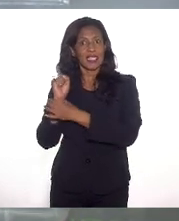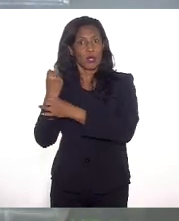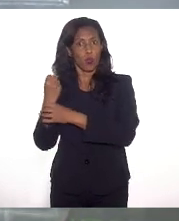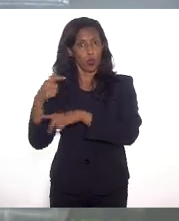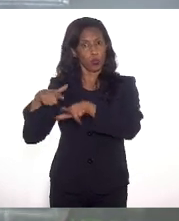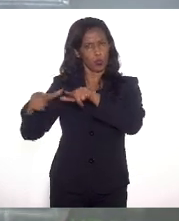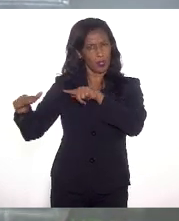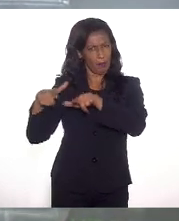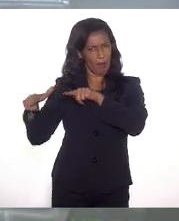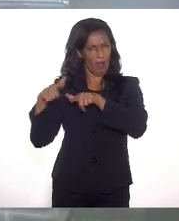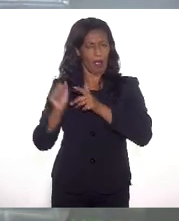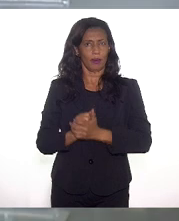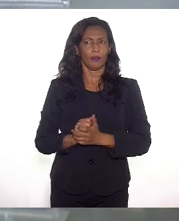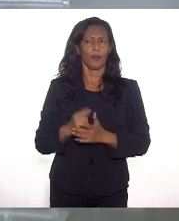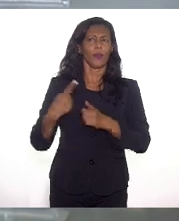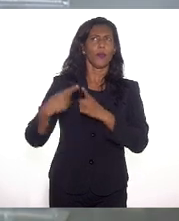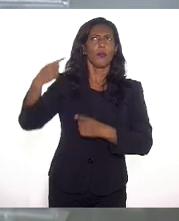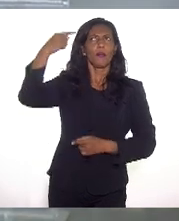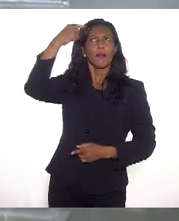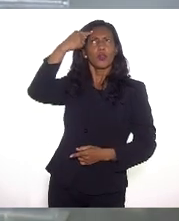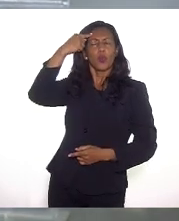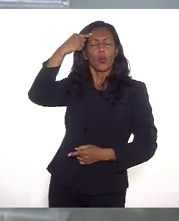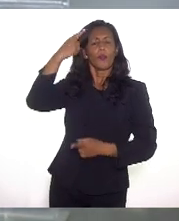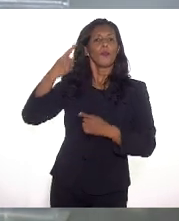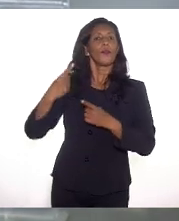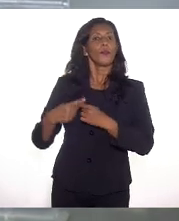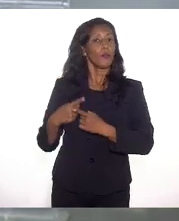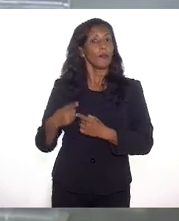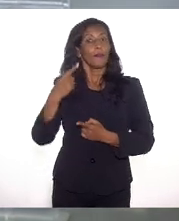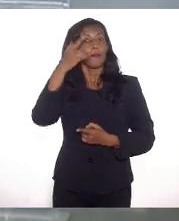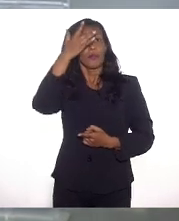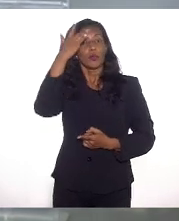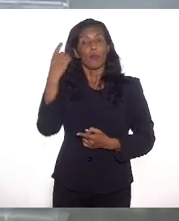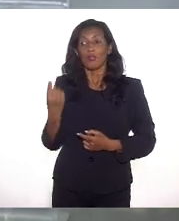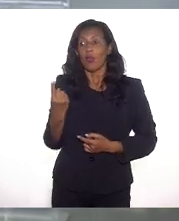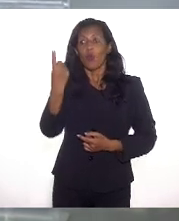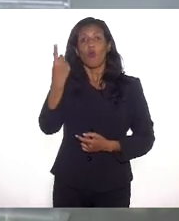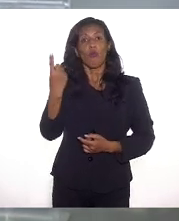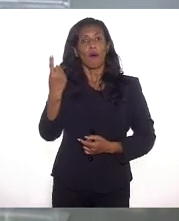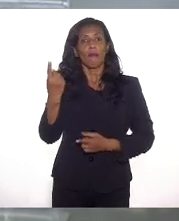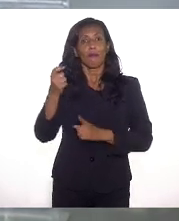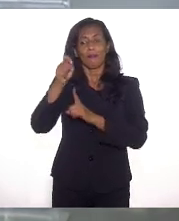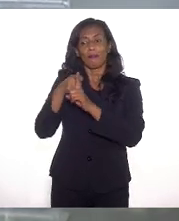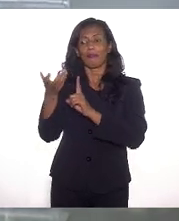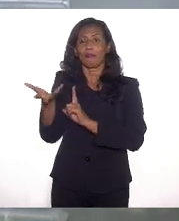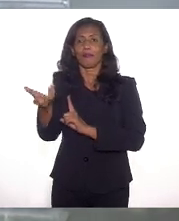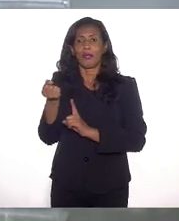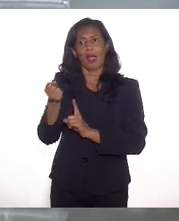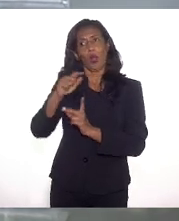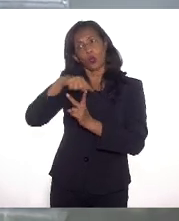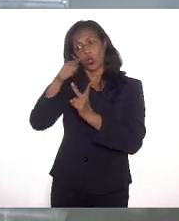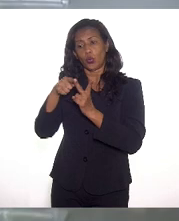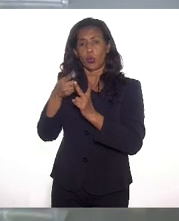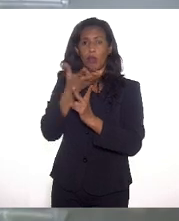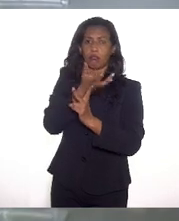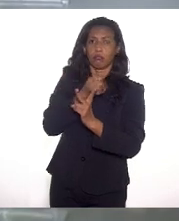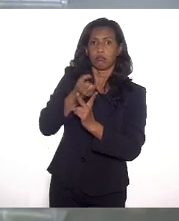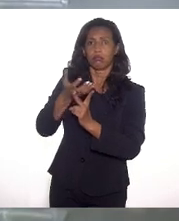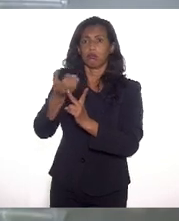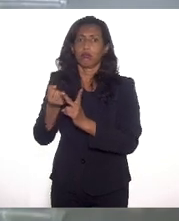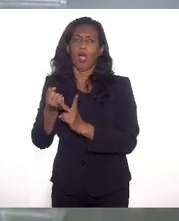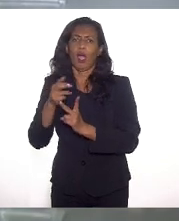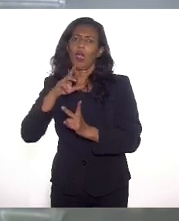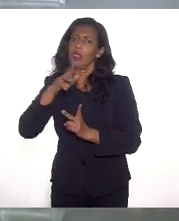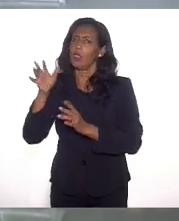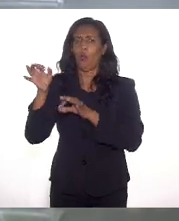nós pensamos nisso, Márcio Pacheco? Porque a pessoa pode estar recebendo só uma parcela, ou só duas. Então, não era